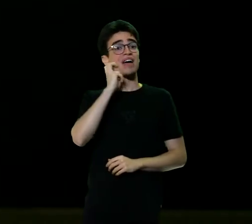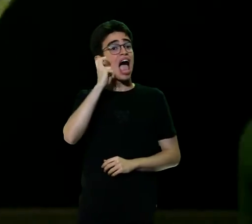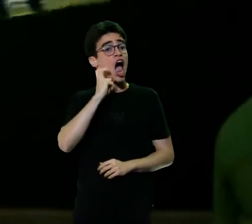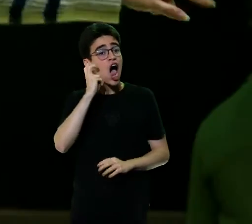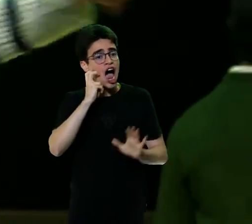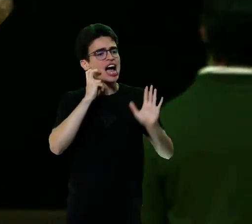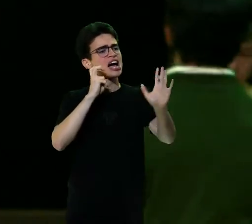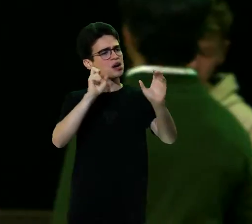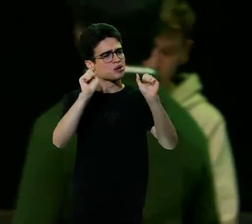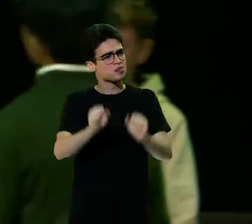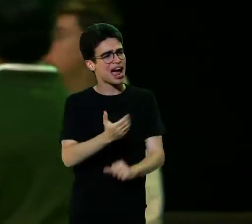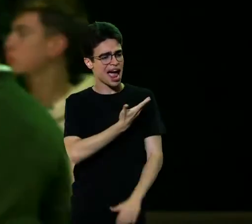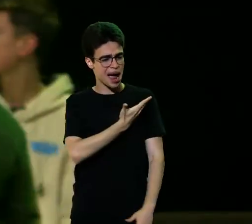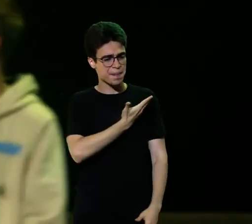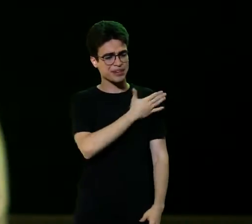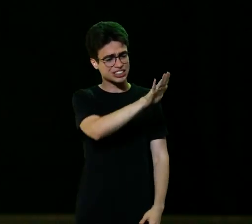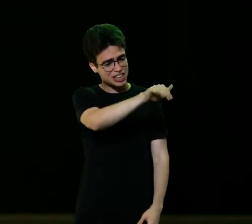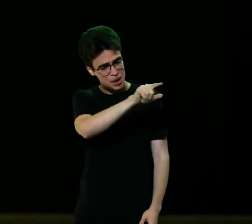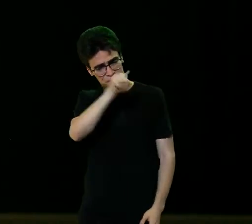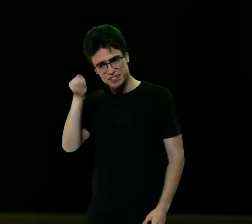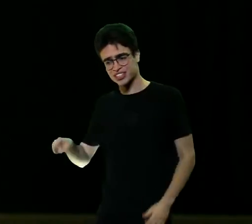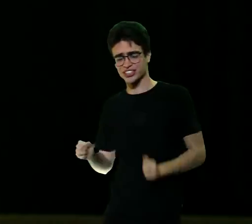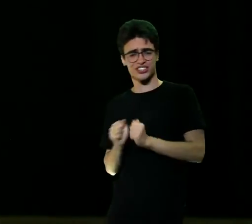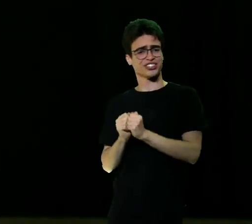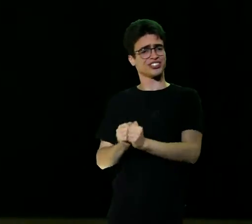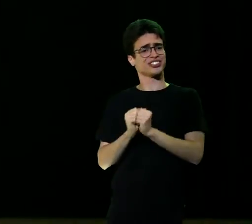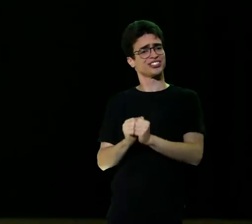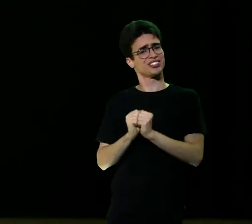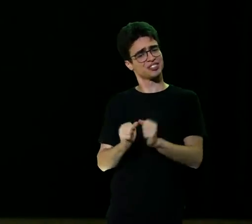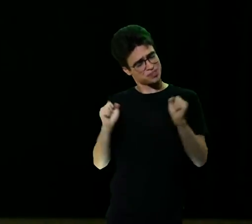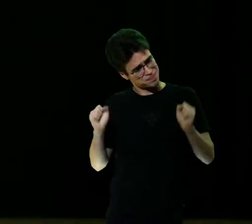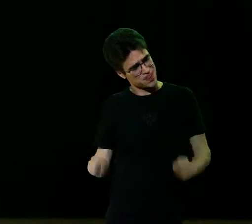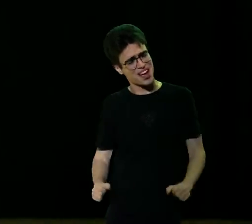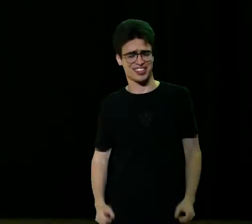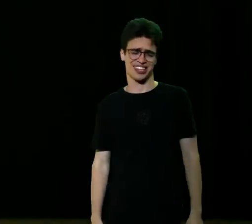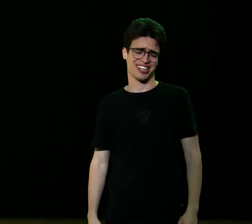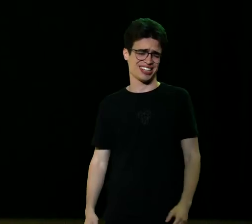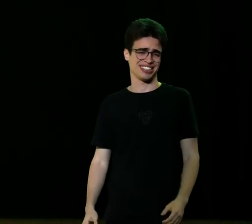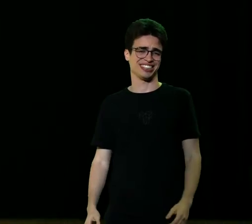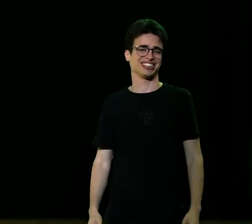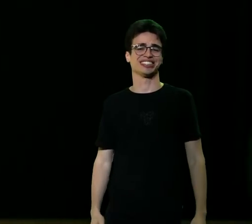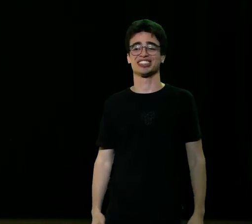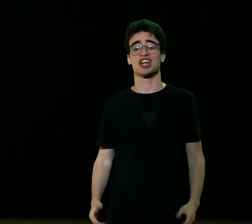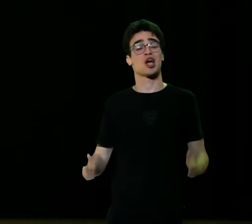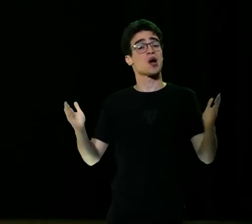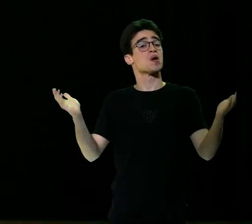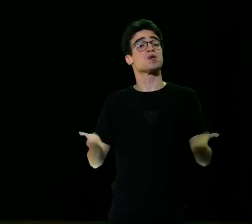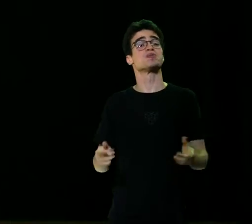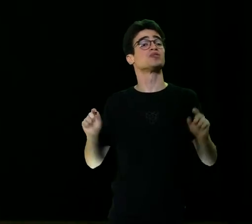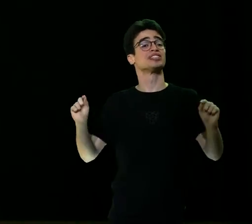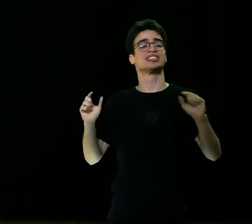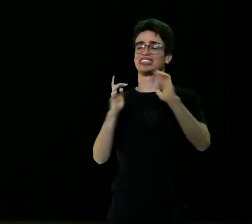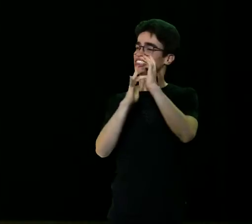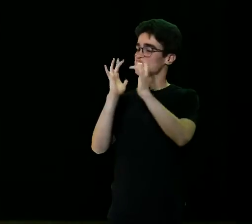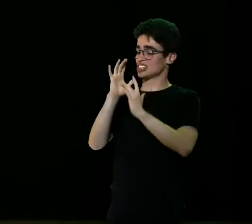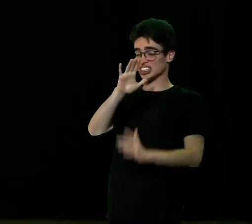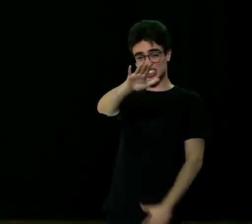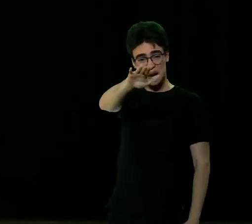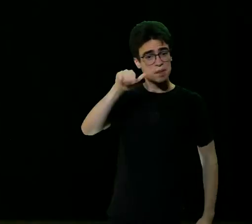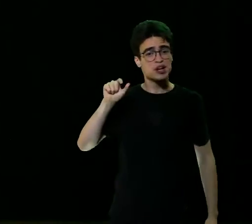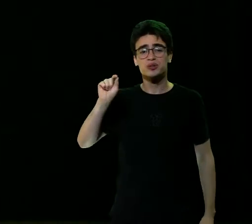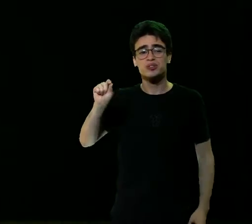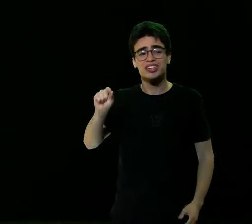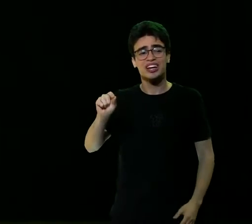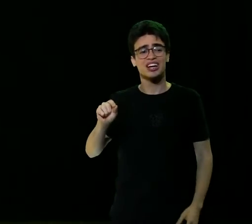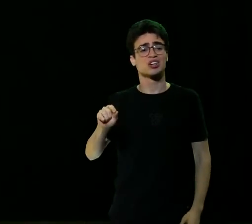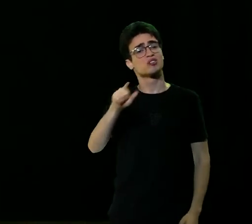amigo, o amigo que te convidou para vir aqui, traz essa pessoa junto com você. Hoje Jesus está te chamando para você entregar tudo o